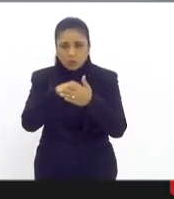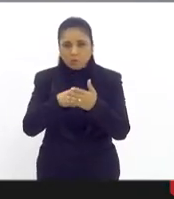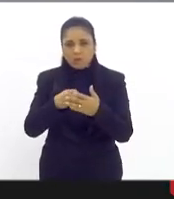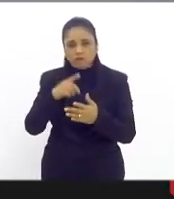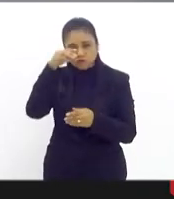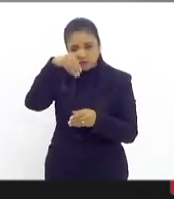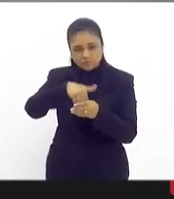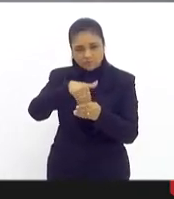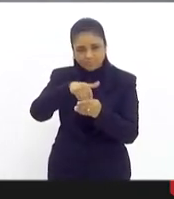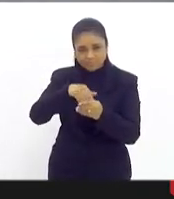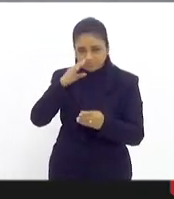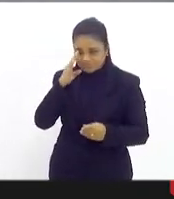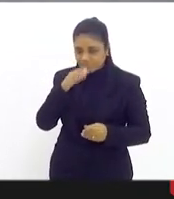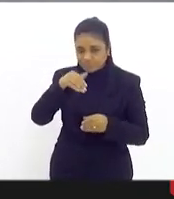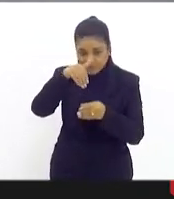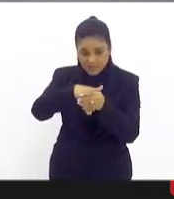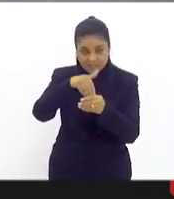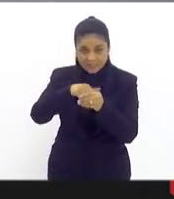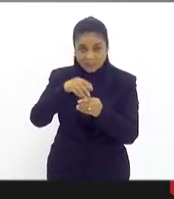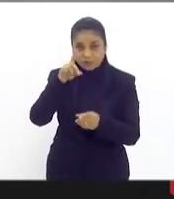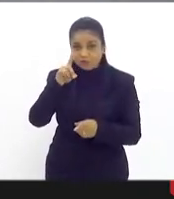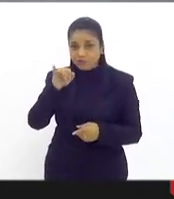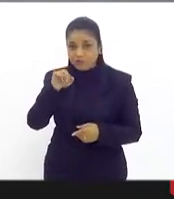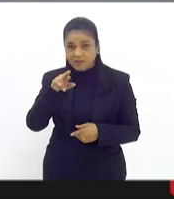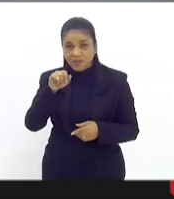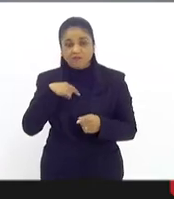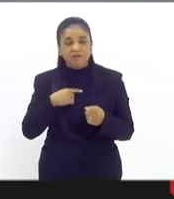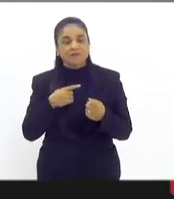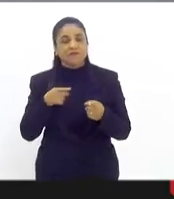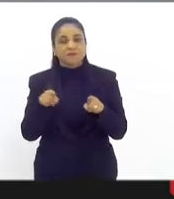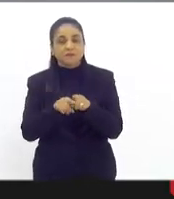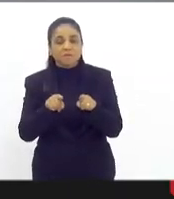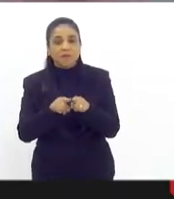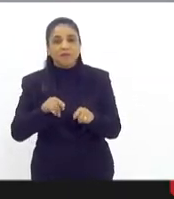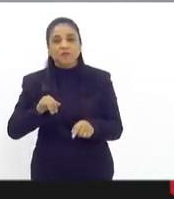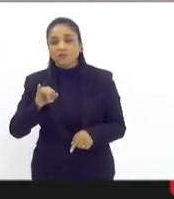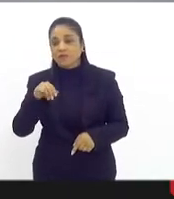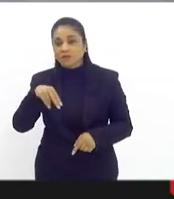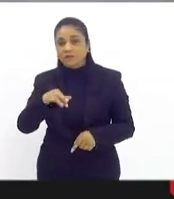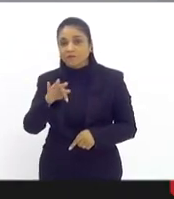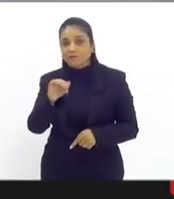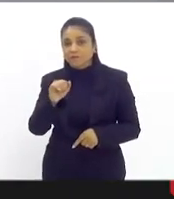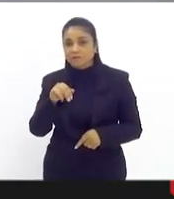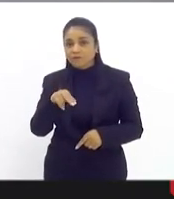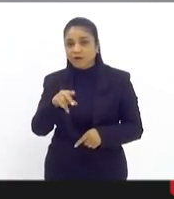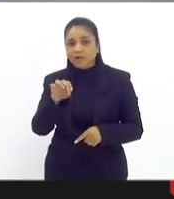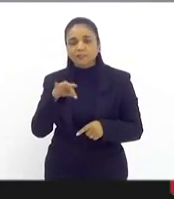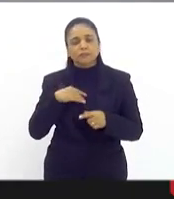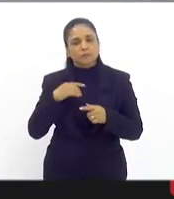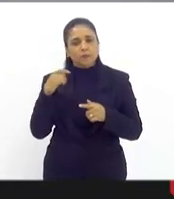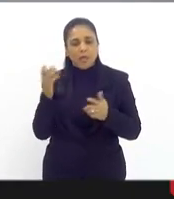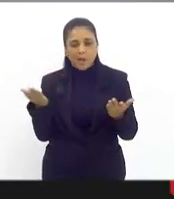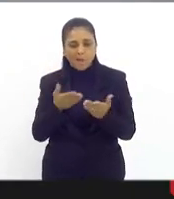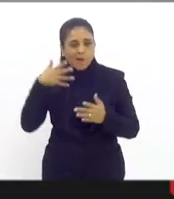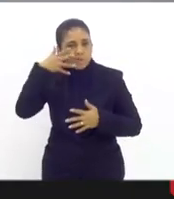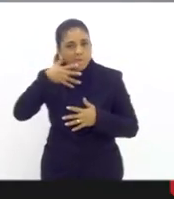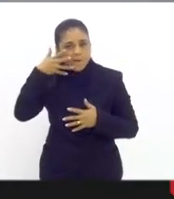alguns diretores, no caso o diretor do Infante Dom Henrique, né, e também a discussão que você levantou